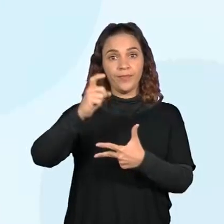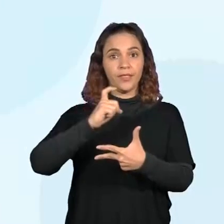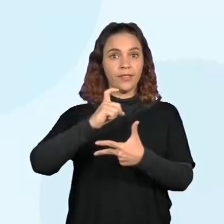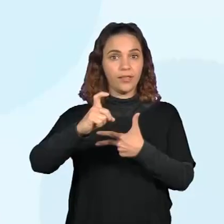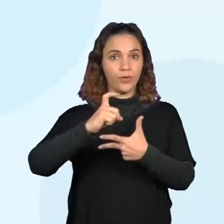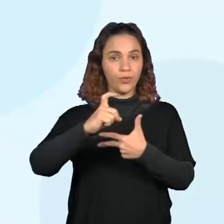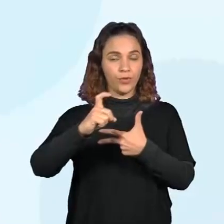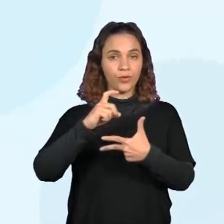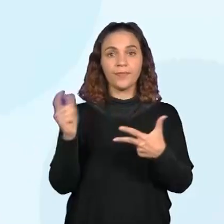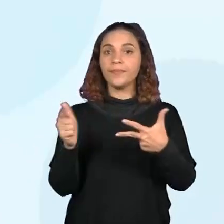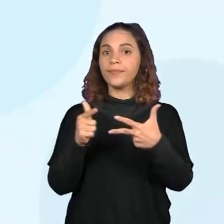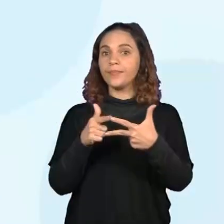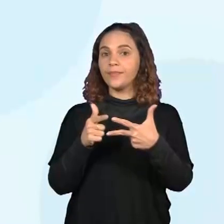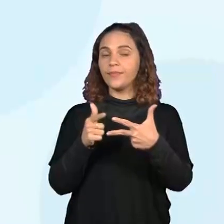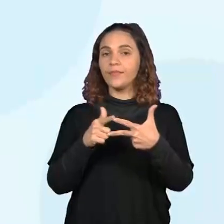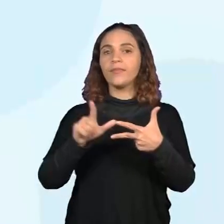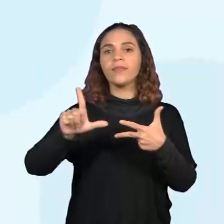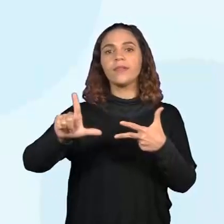legislativo